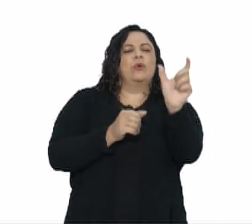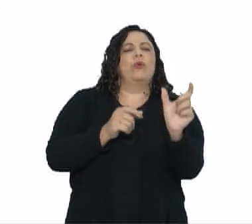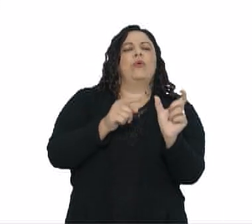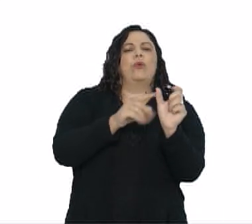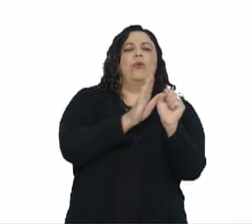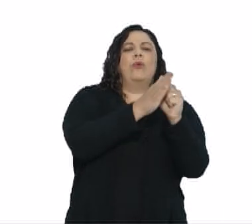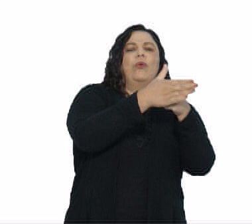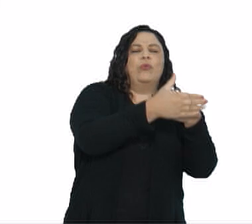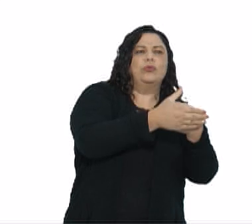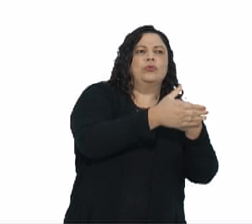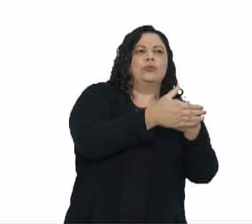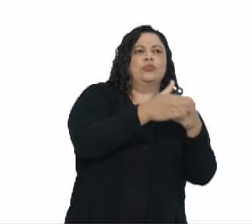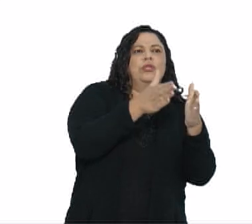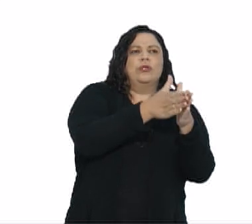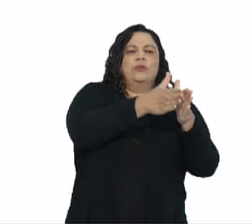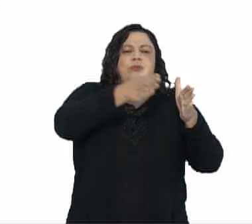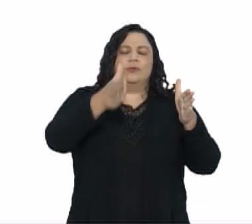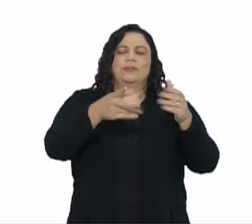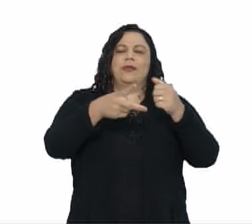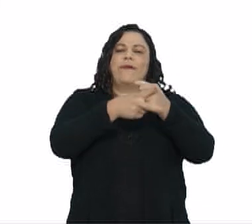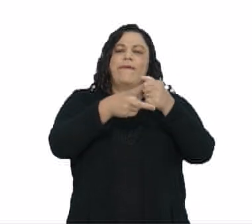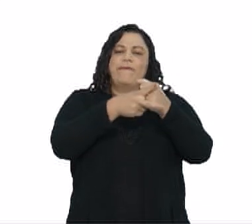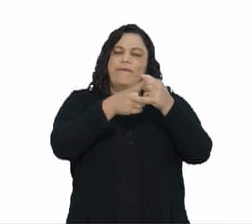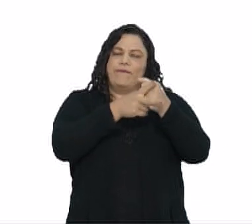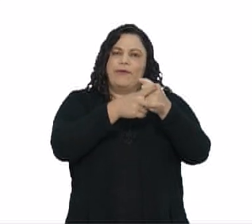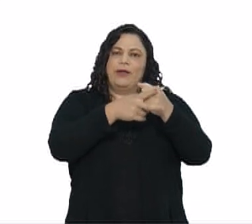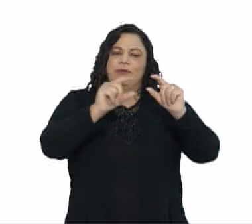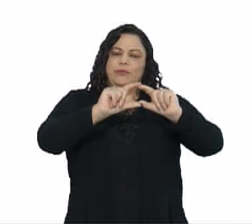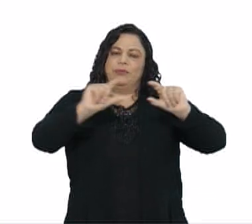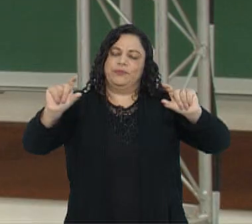depois, pode ser anteposto